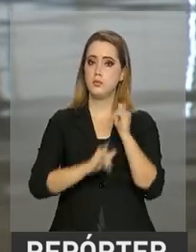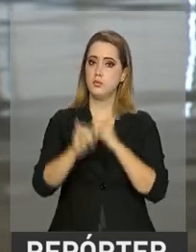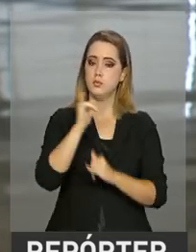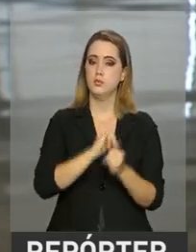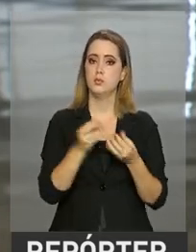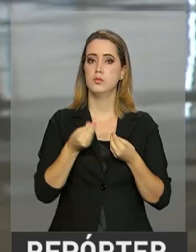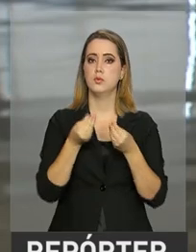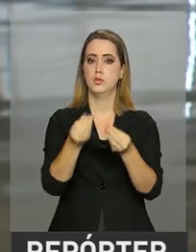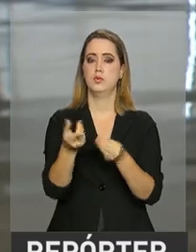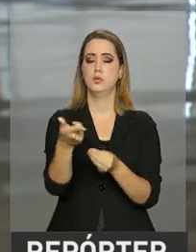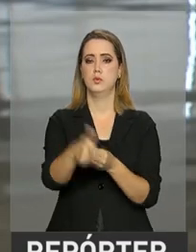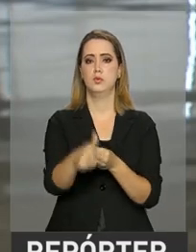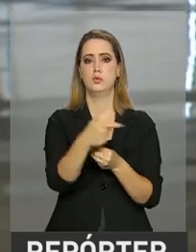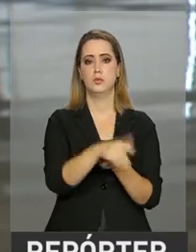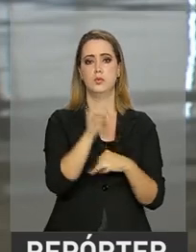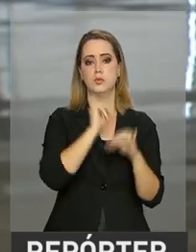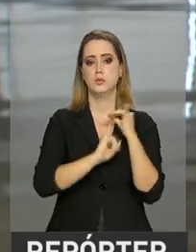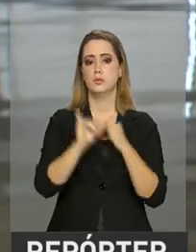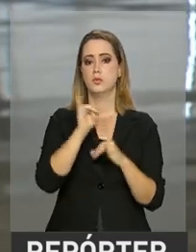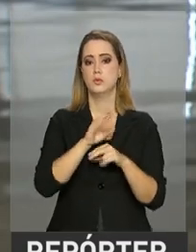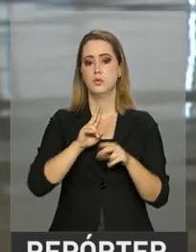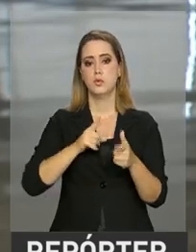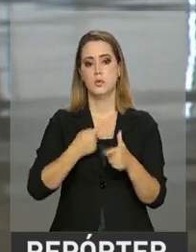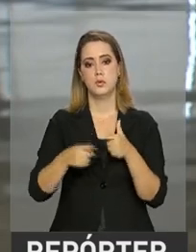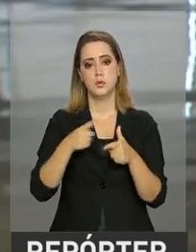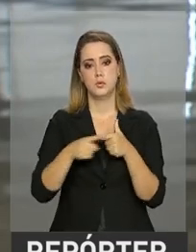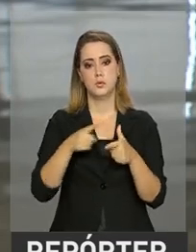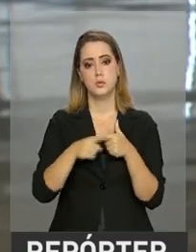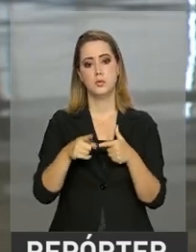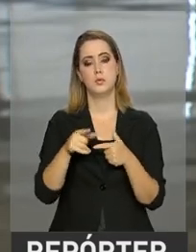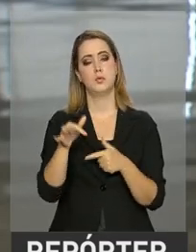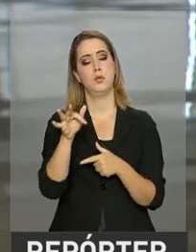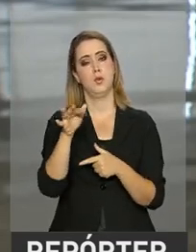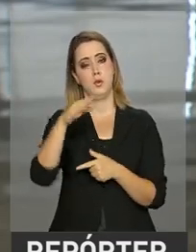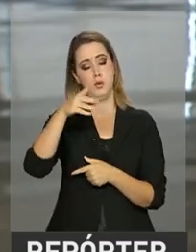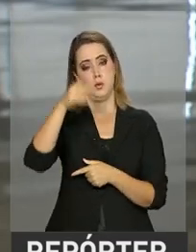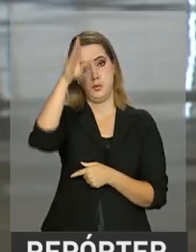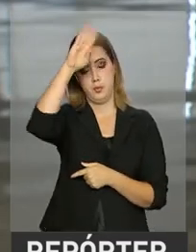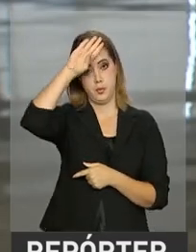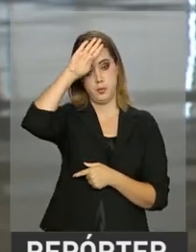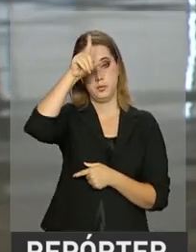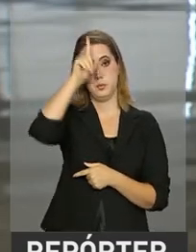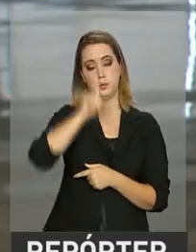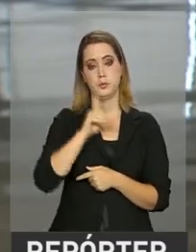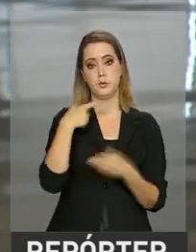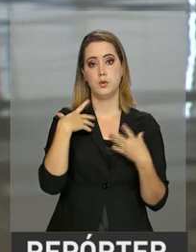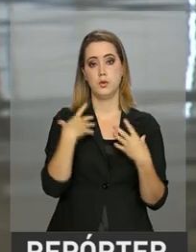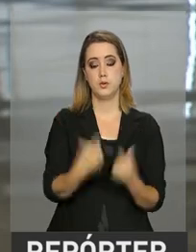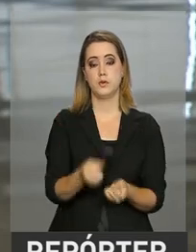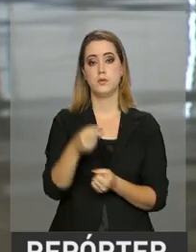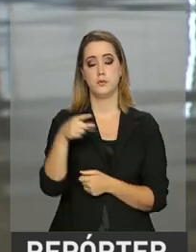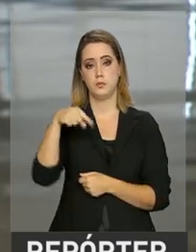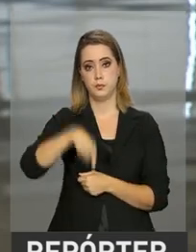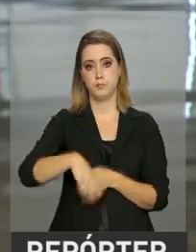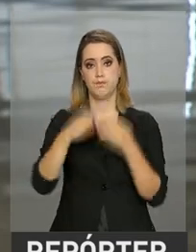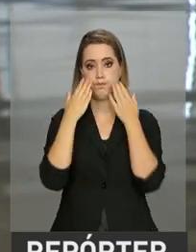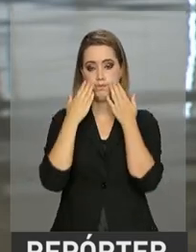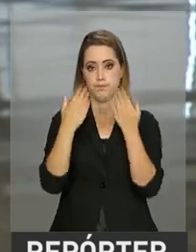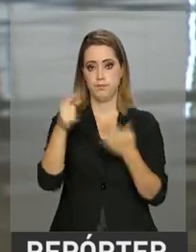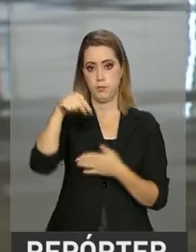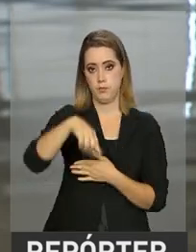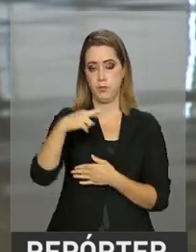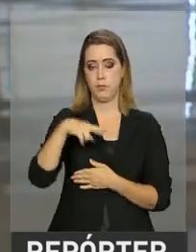e dar outros dados sobre os casos de febre amarela. Nós vamos transmitir essa entrevista coletiva ao vivo aqui na TV